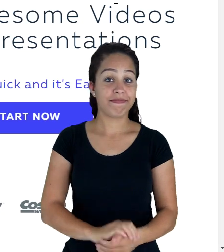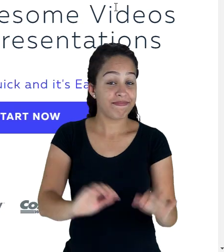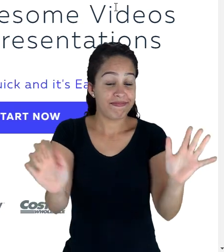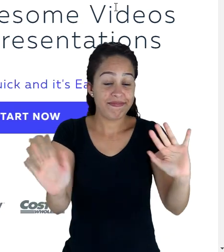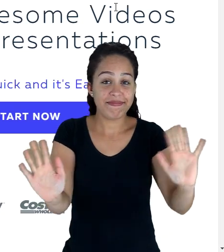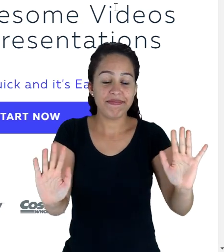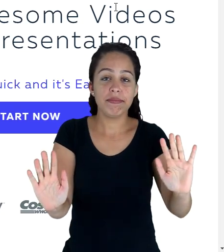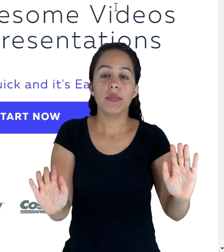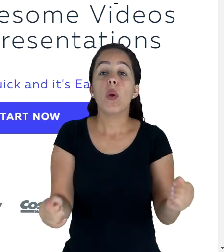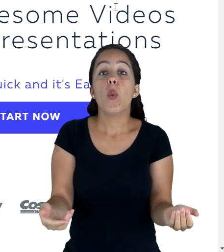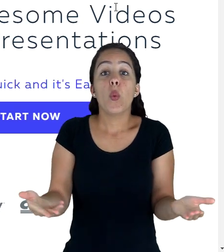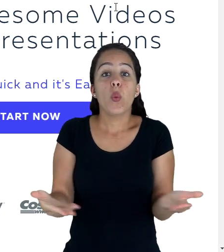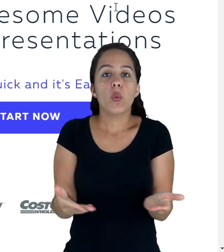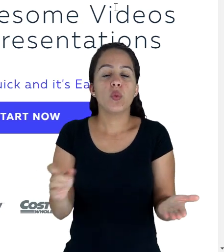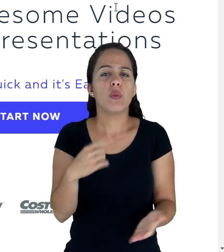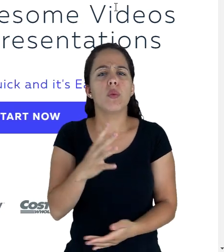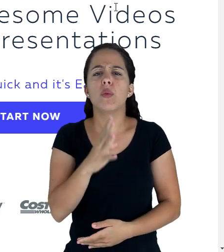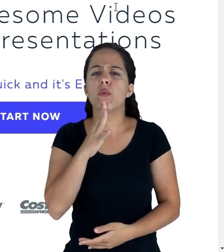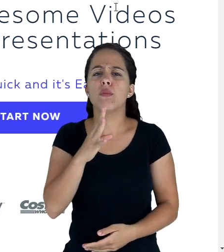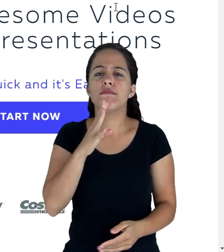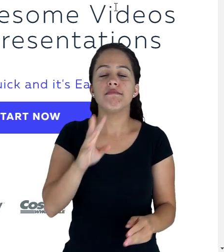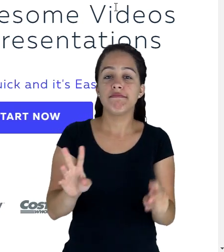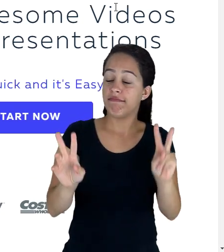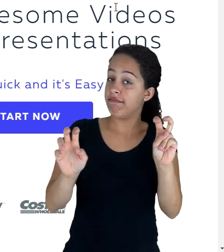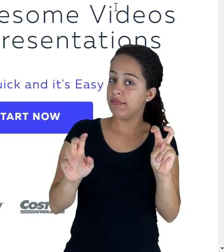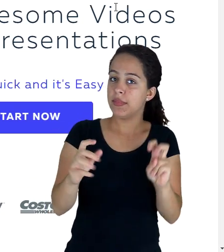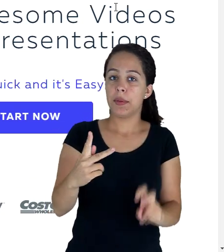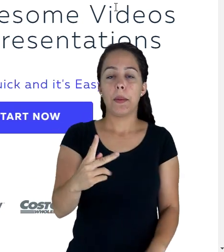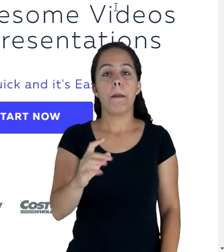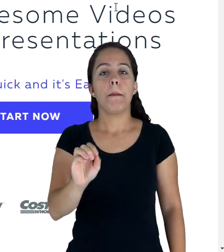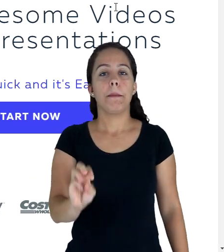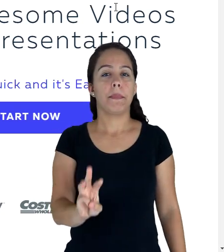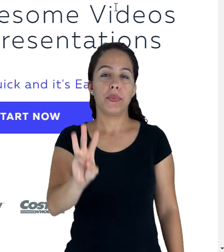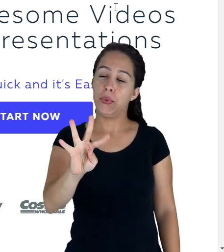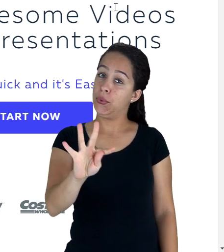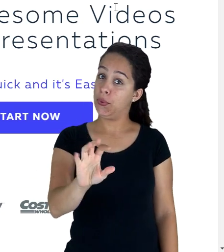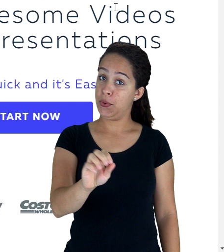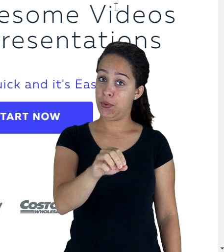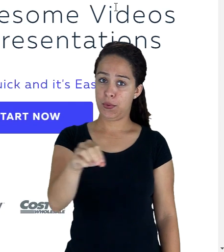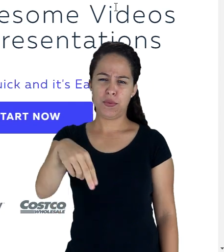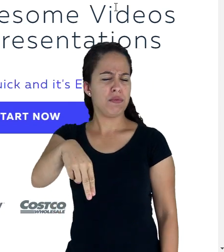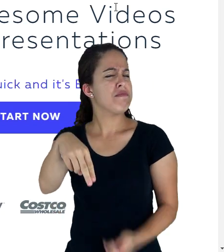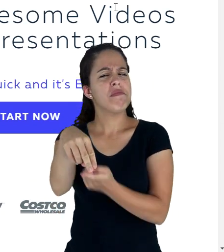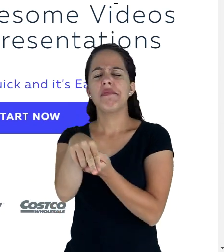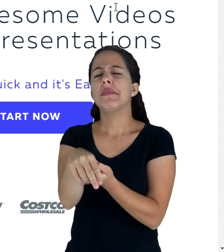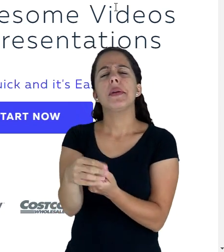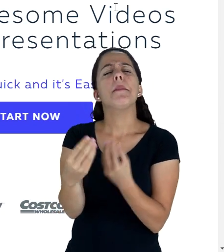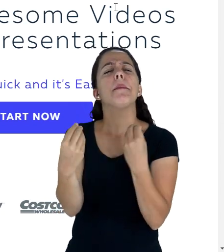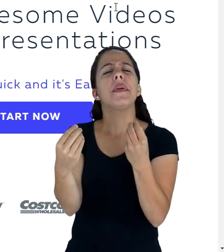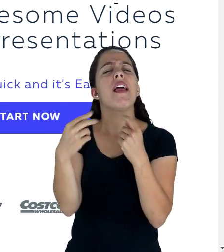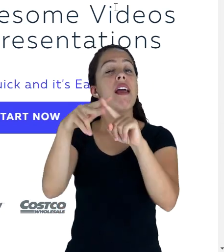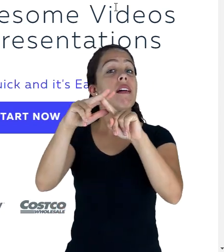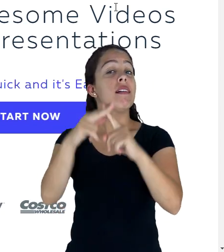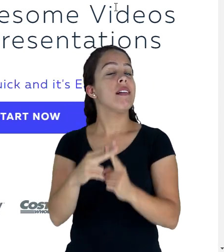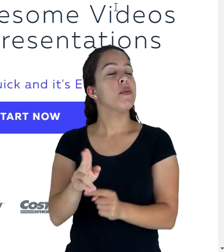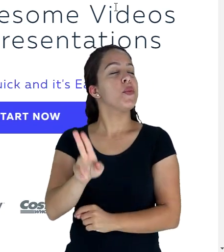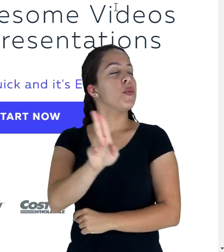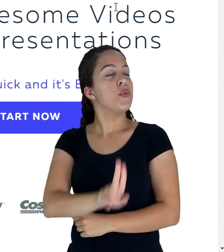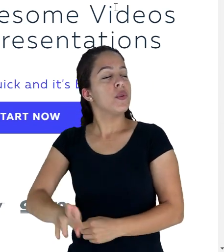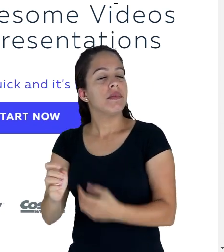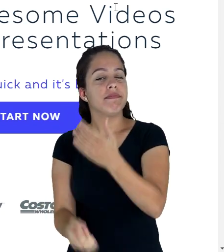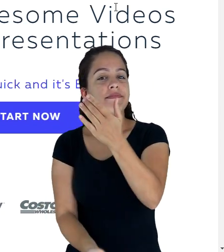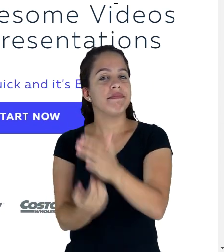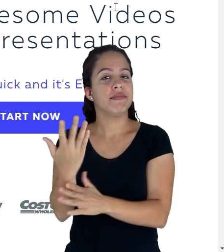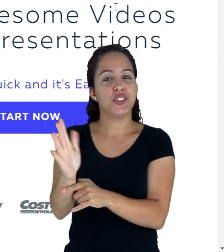olá hoje vamos conhecer sobre o ponto 1 é uma ferramenta de criação de vídeos e apresentações que é